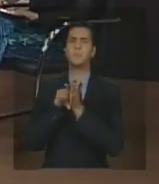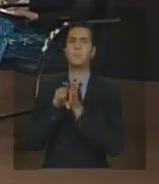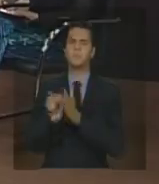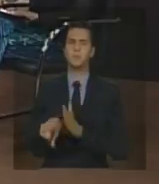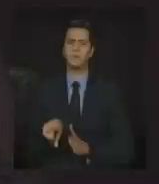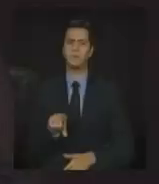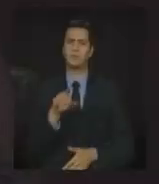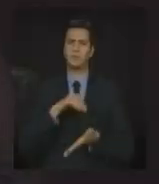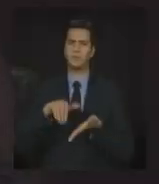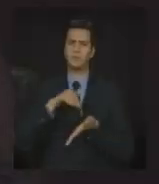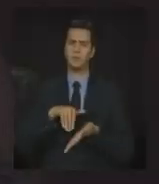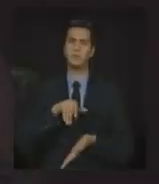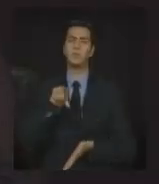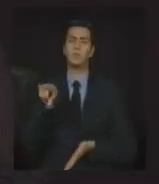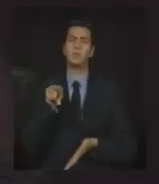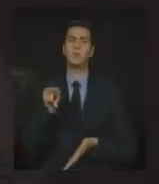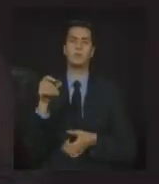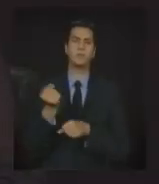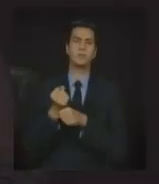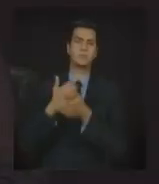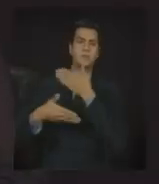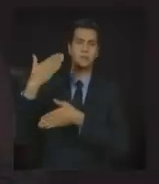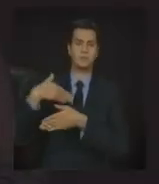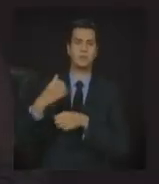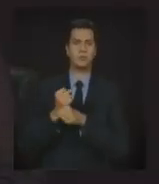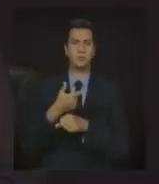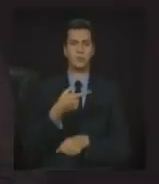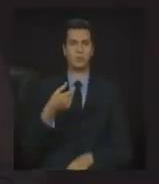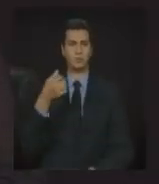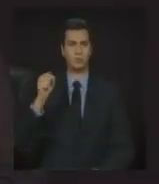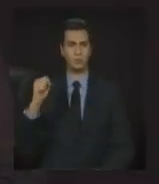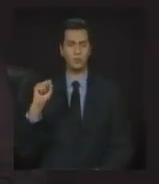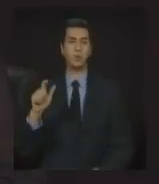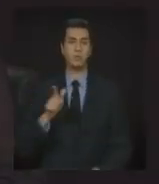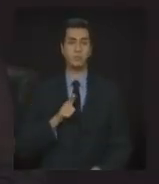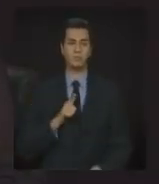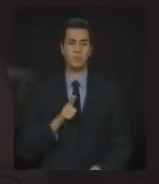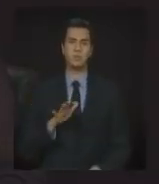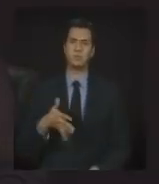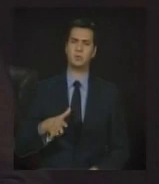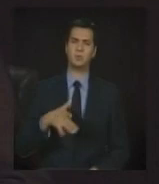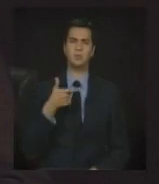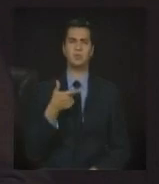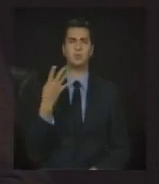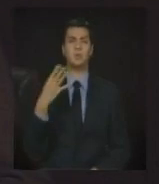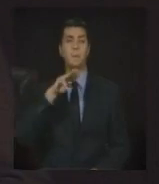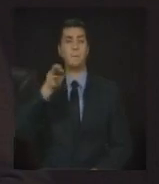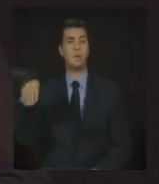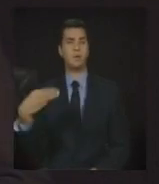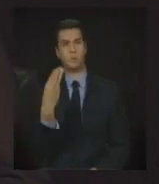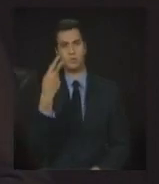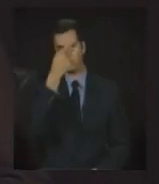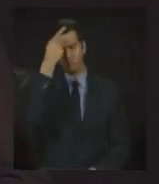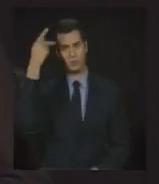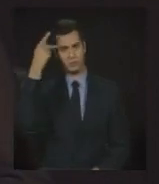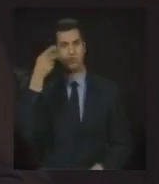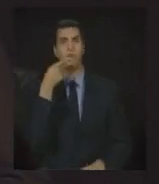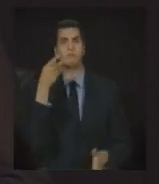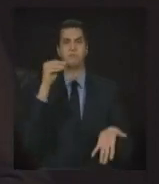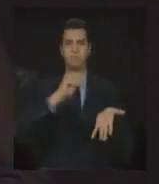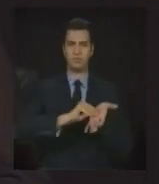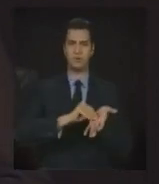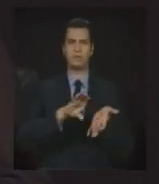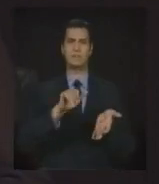de 2000, eram registrados um pouco mais de 24 milhões, né, de pessoas que se declaravam com algum tipo de